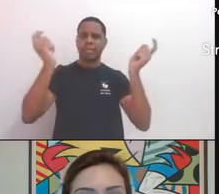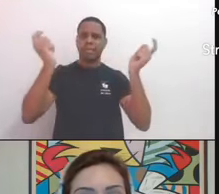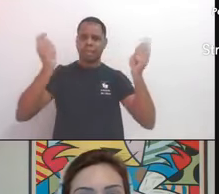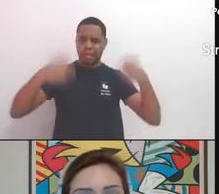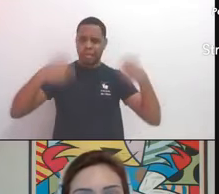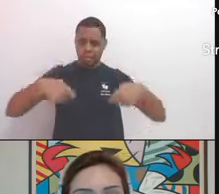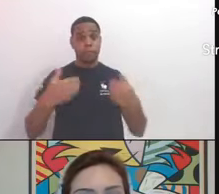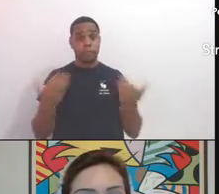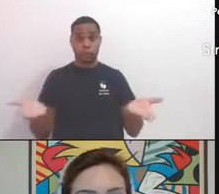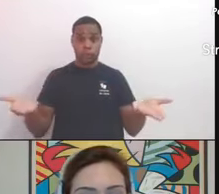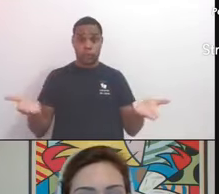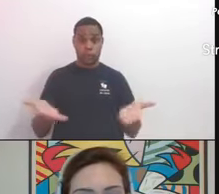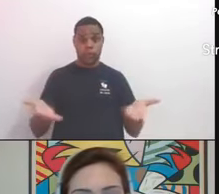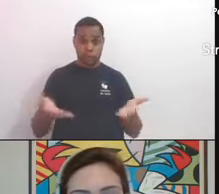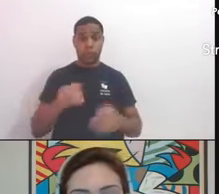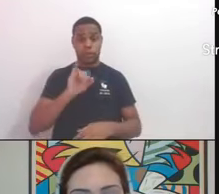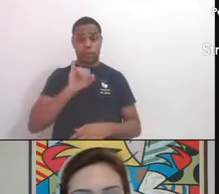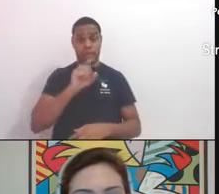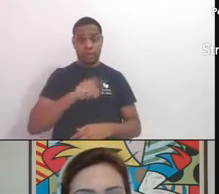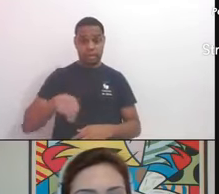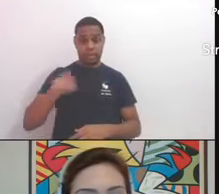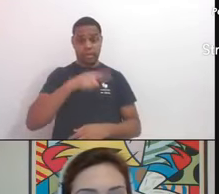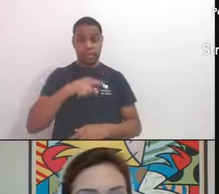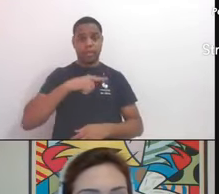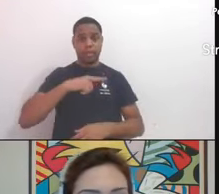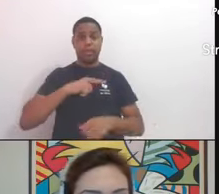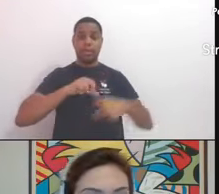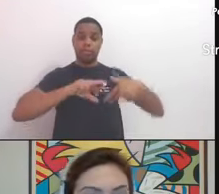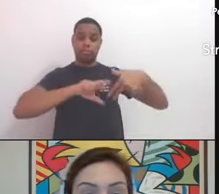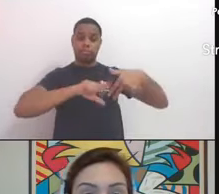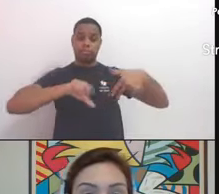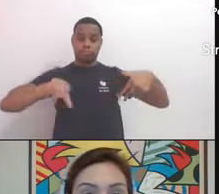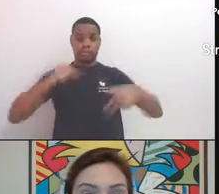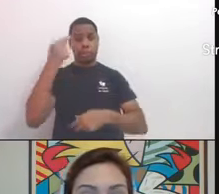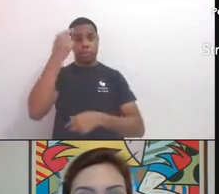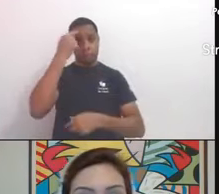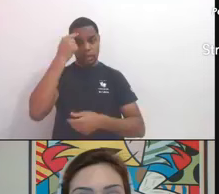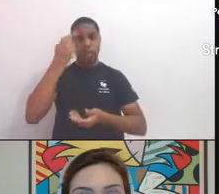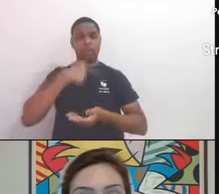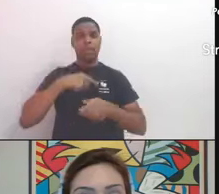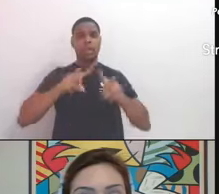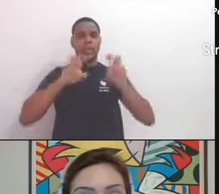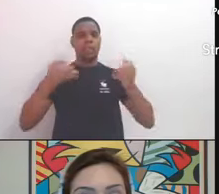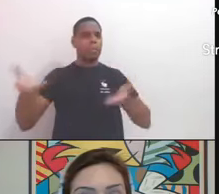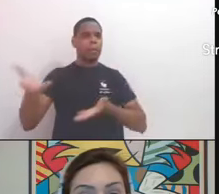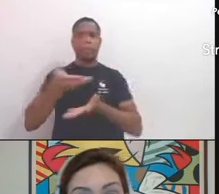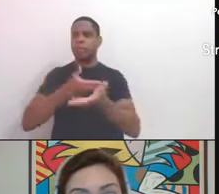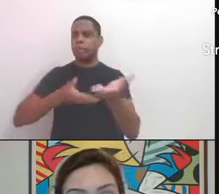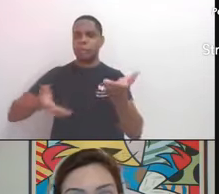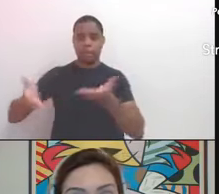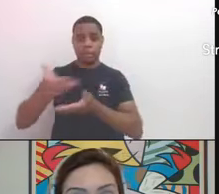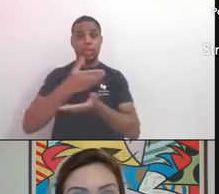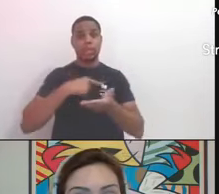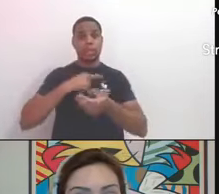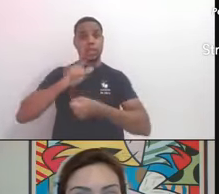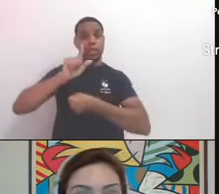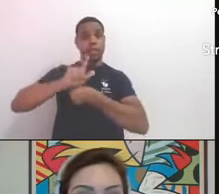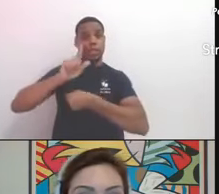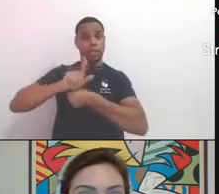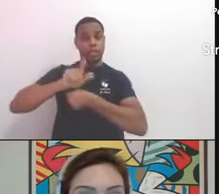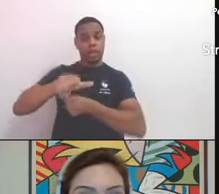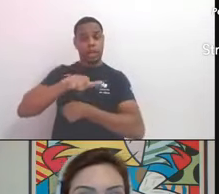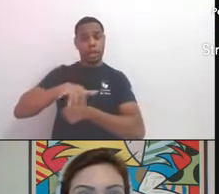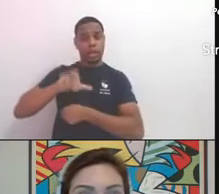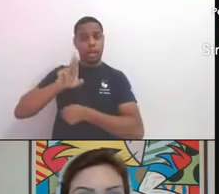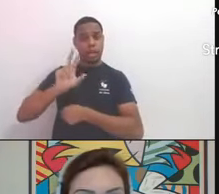Então, hoje, no Itaú, a gente tem tratado diversidade como um assunto transversal, a gente tem uma gerência de diversidade na área de